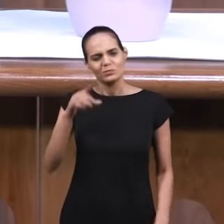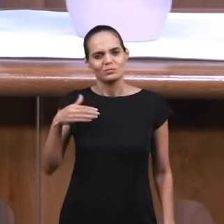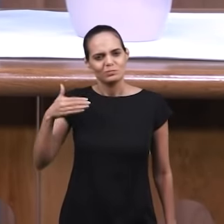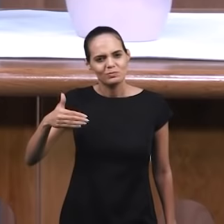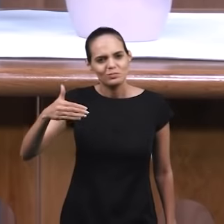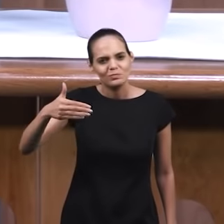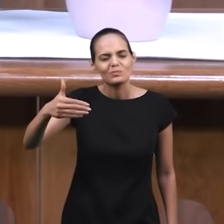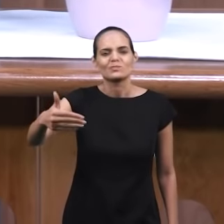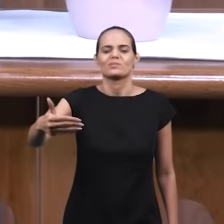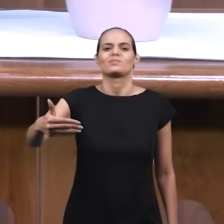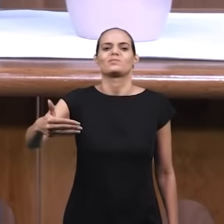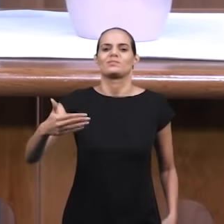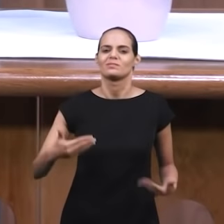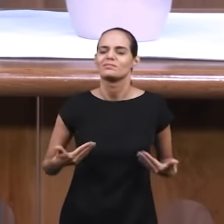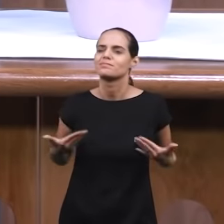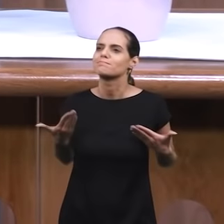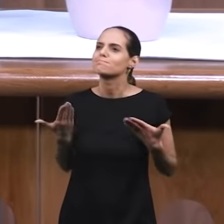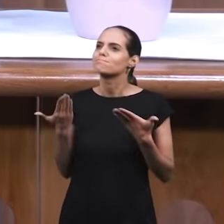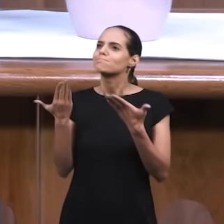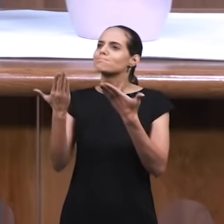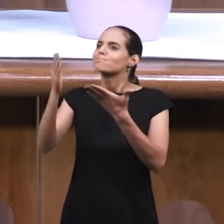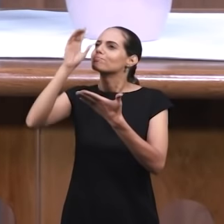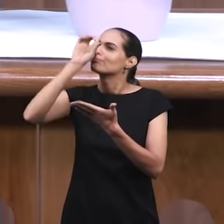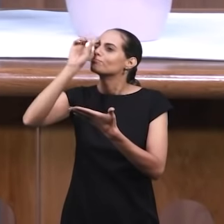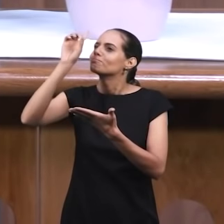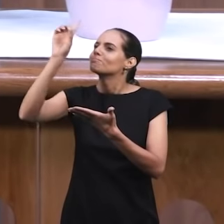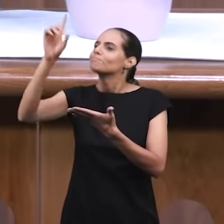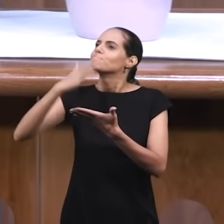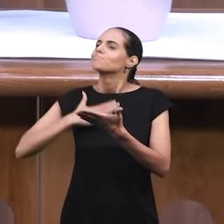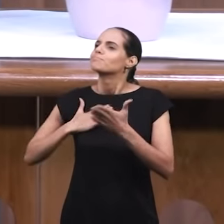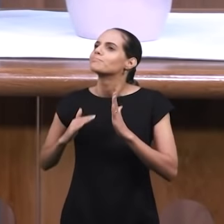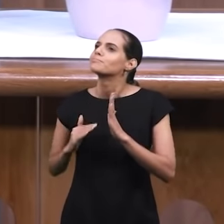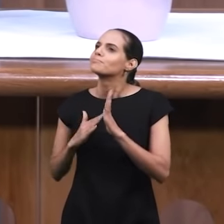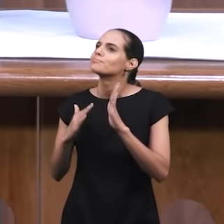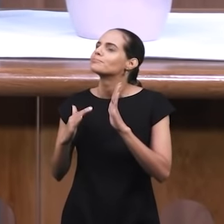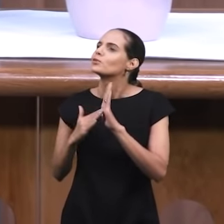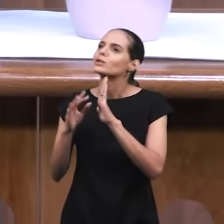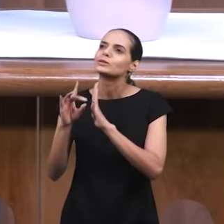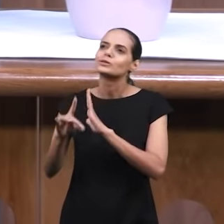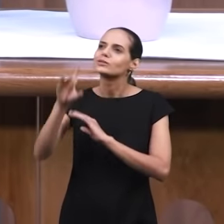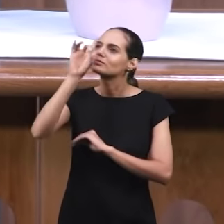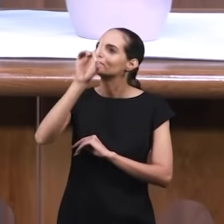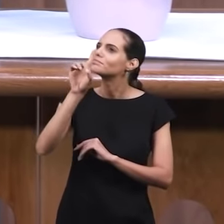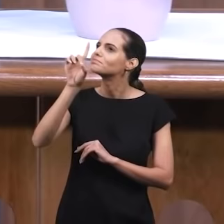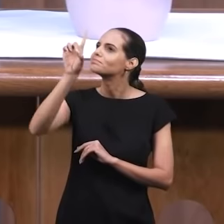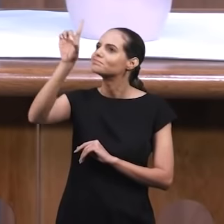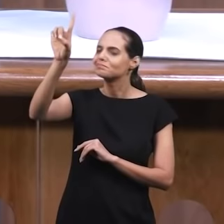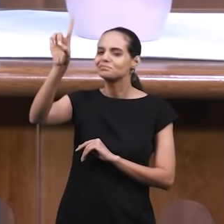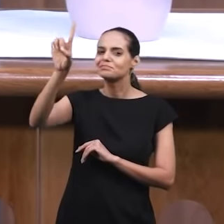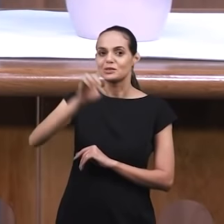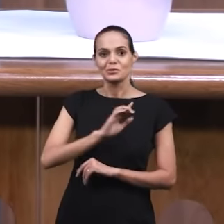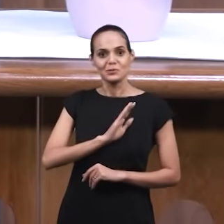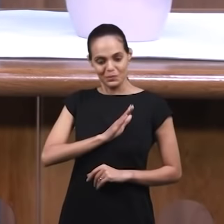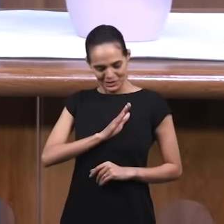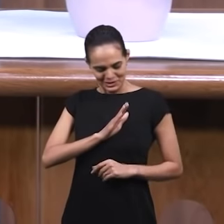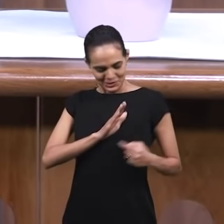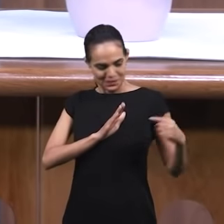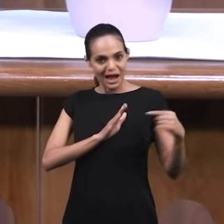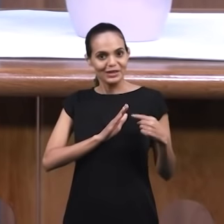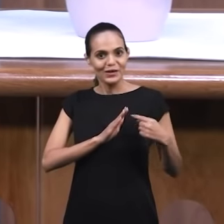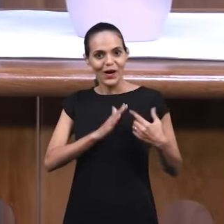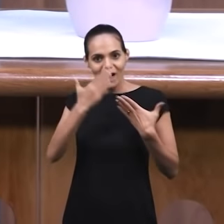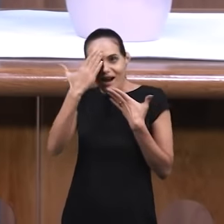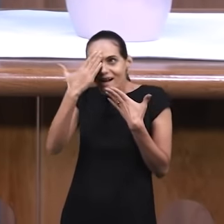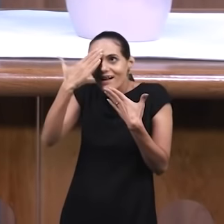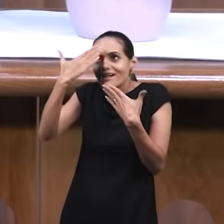constantemente tributado a Deus, seja dedicado a Deus. E à medida em que o seu coração for grato a Deus, na